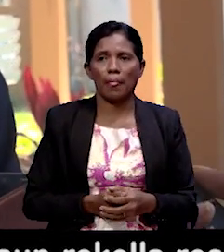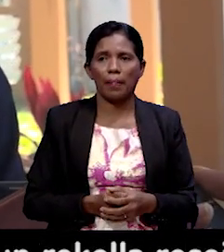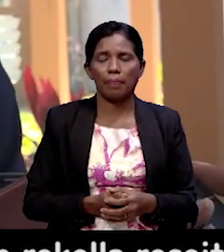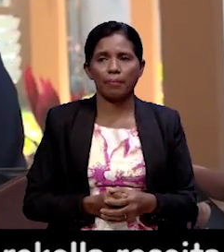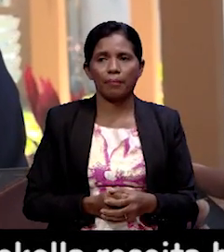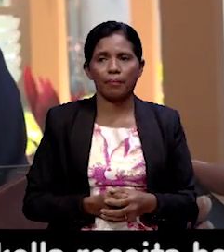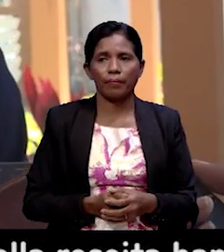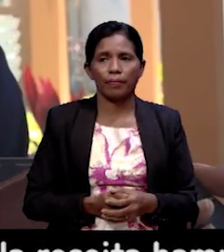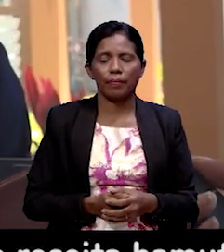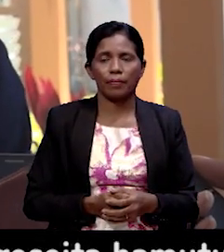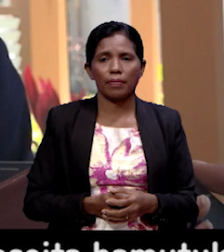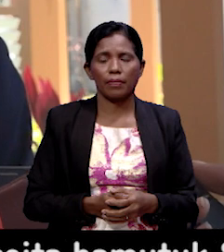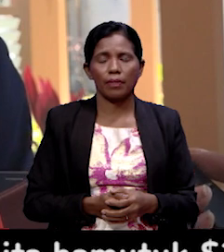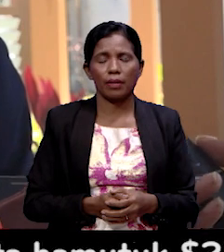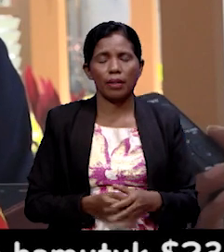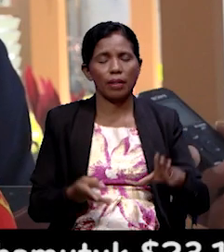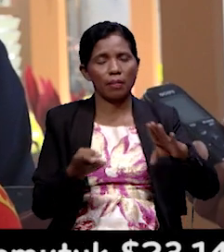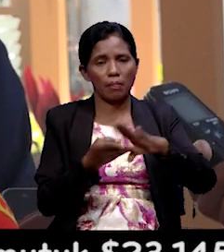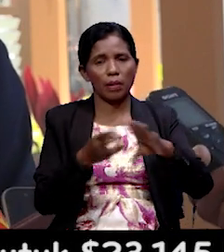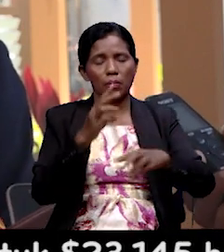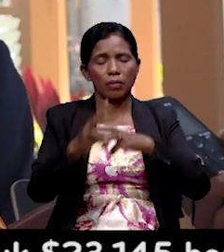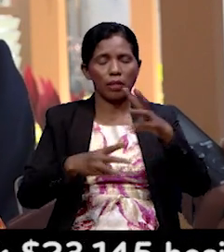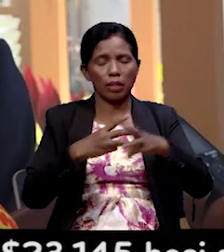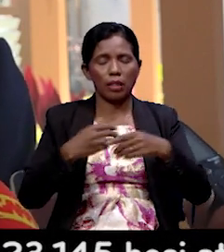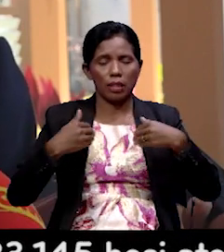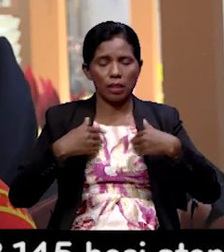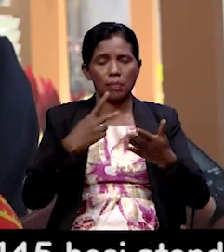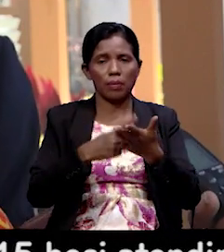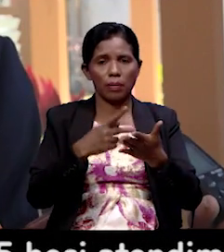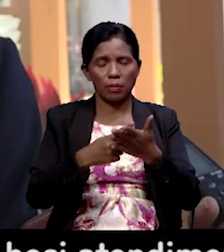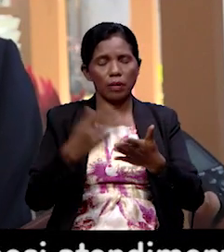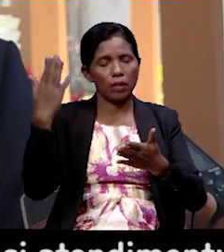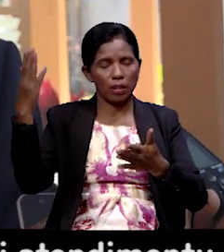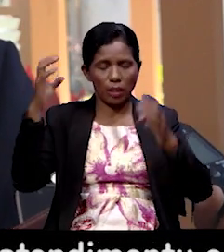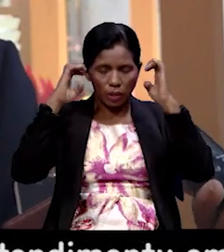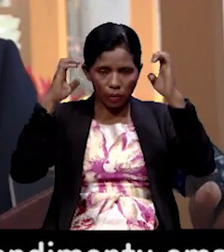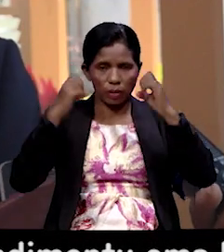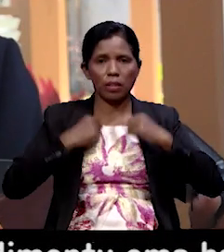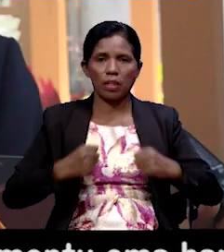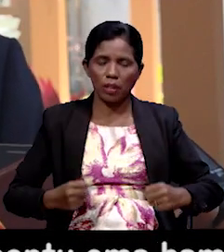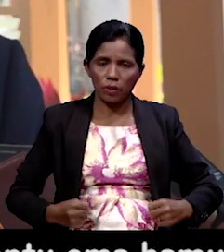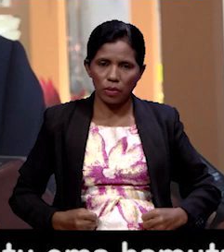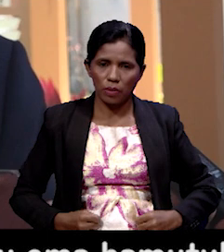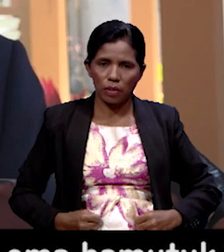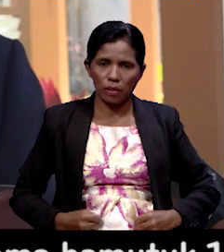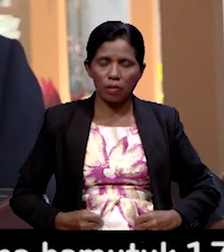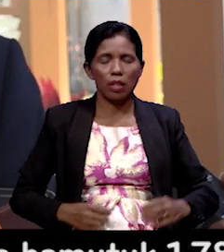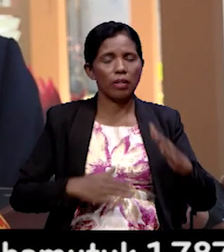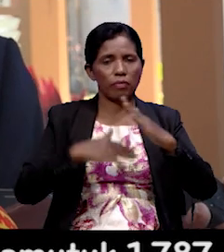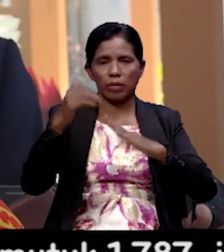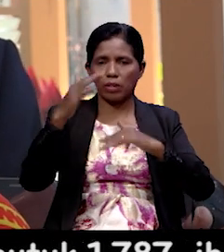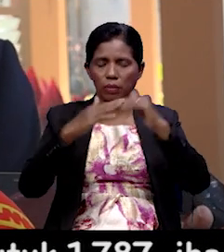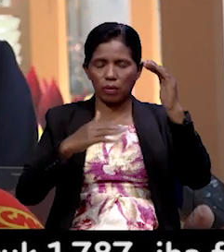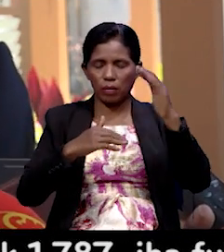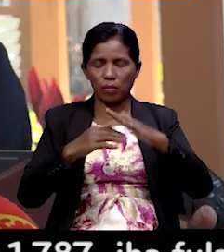million grant. Banco Mundial e a projetos Balon na área da educação, na saúde, nas infraestruturas.